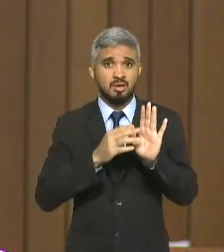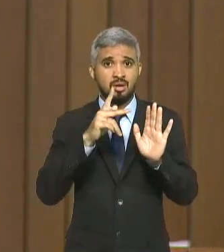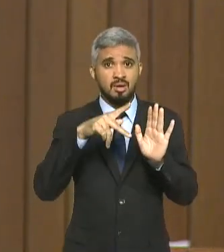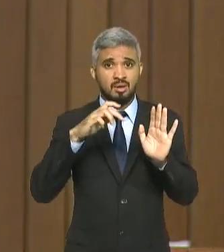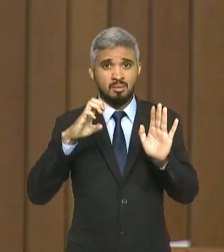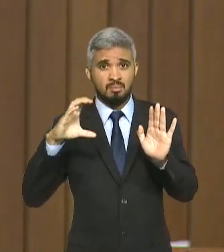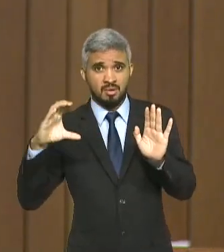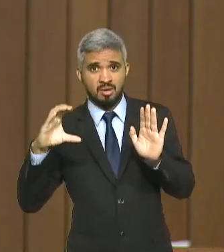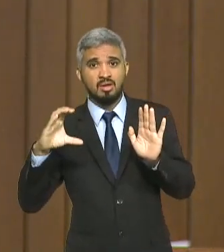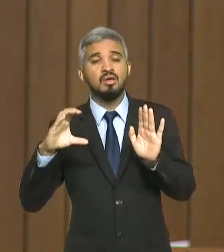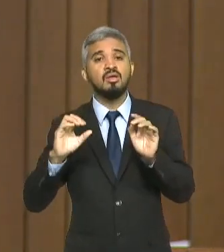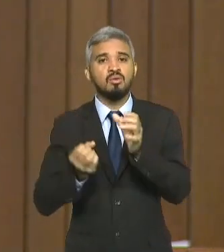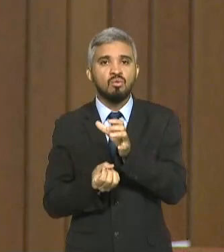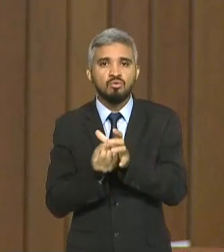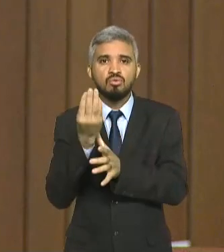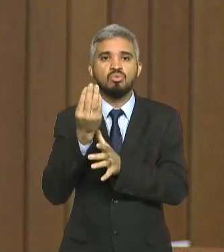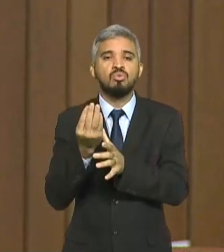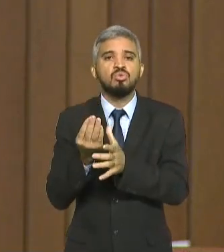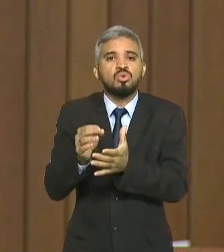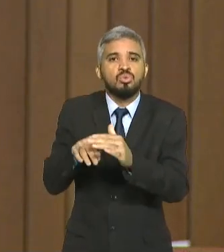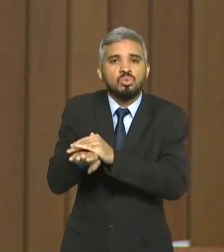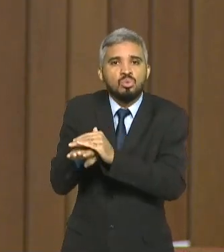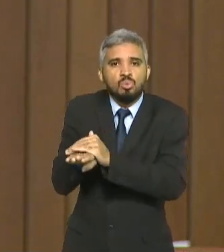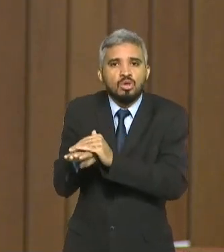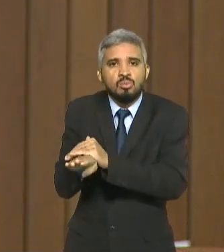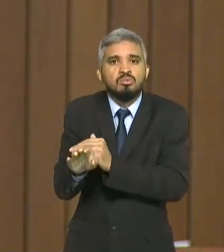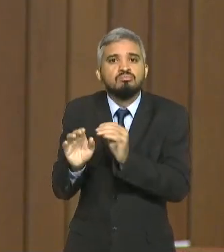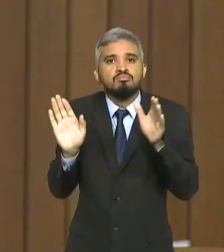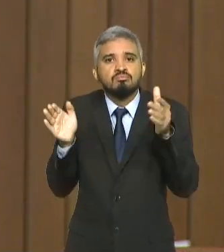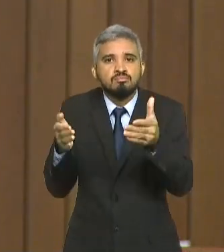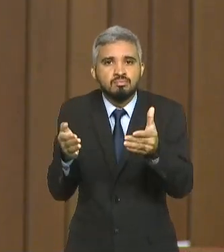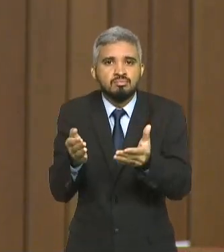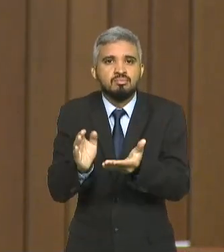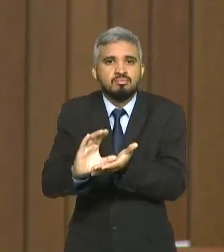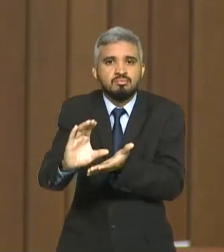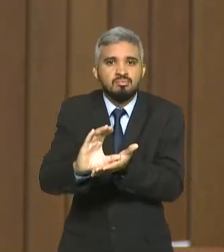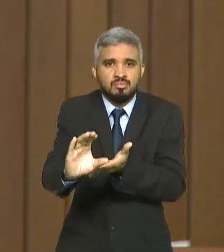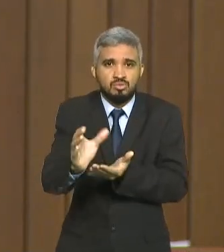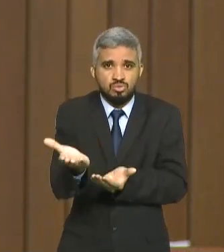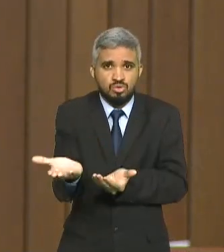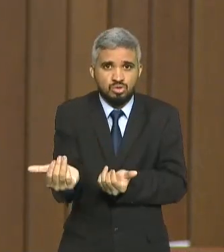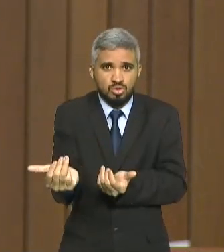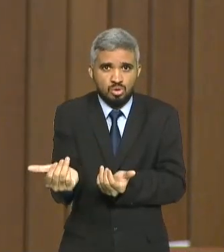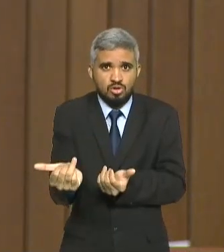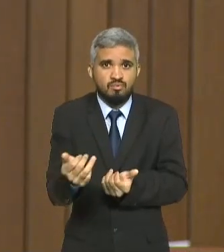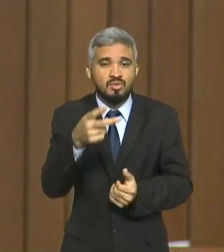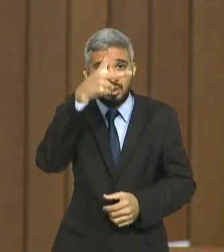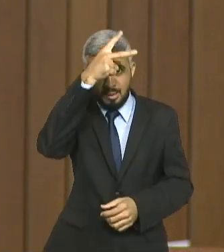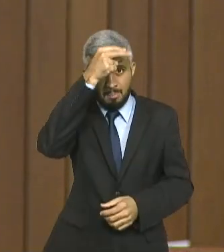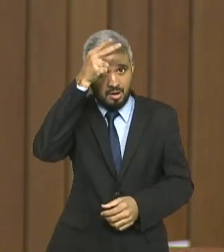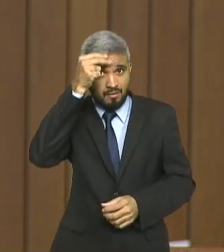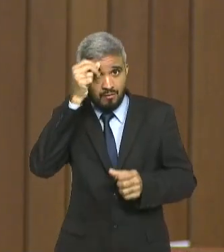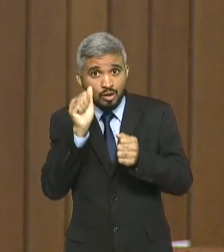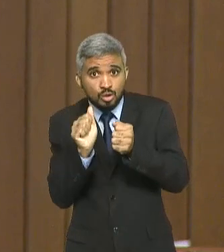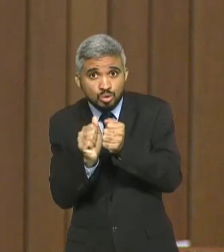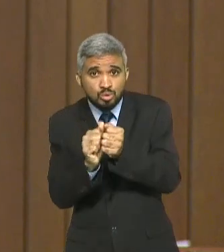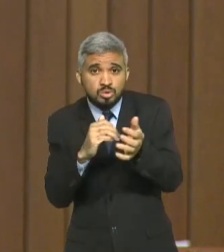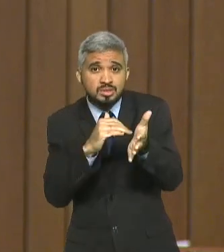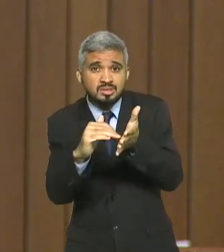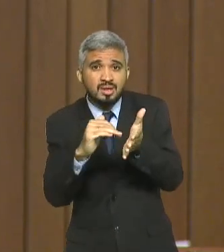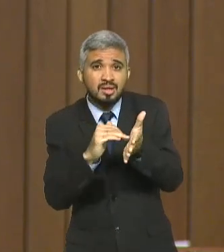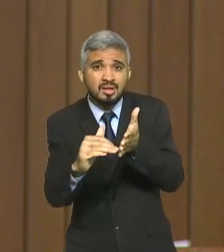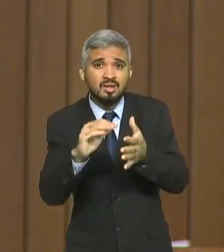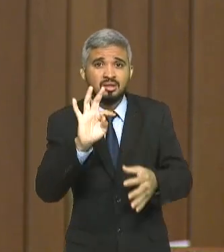cria o Fundo Estadual da Juventude. E lá eu pude observar a prefeita, juntamente com o secretário Tiago, desenvolvendo ações